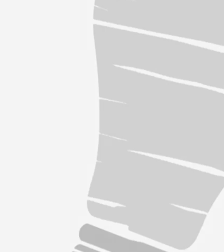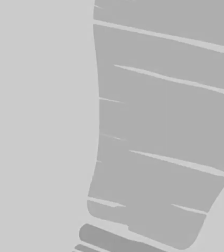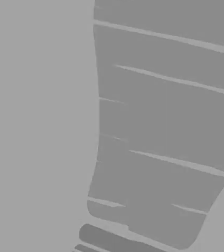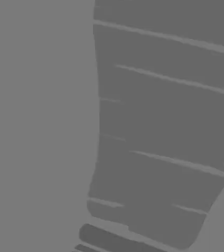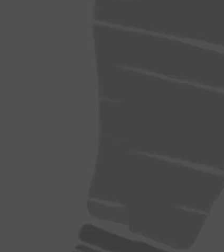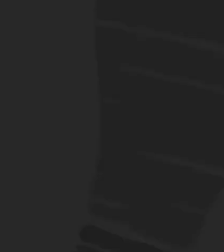Se